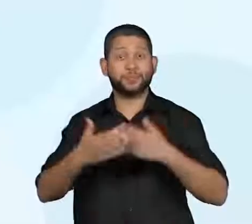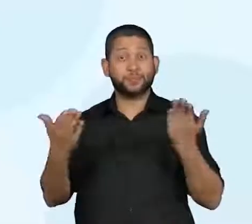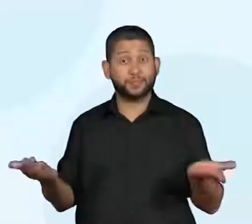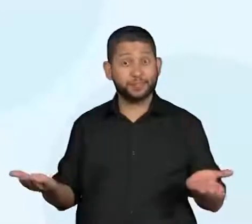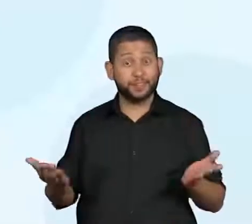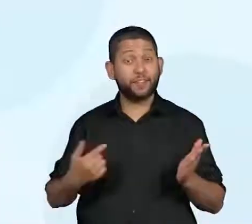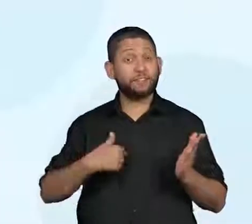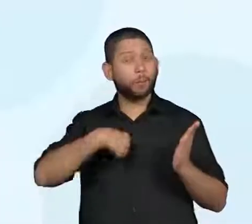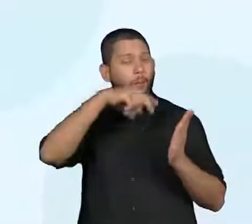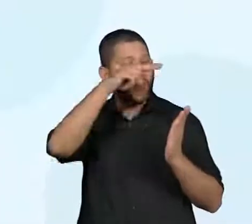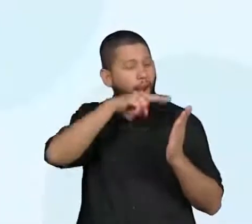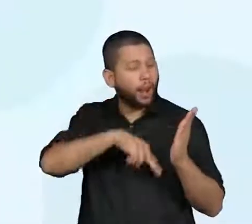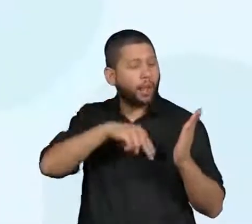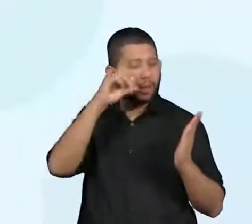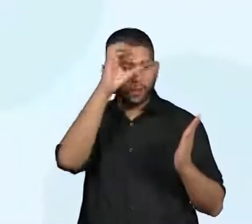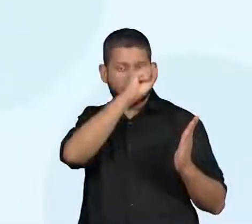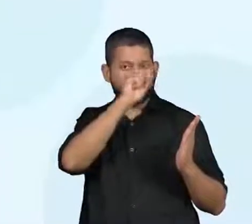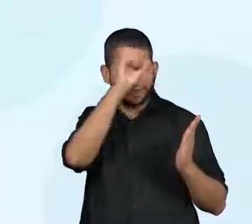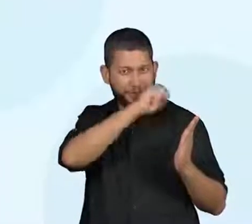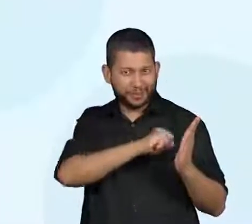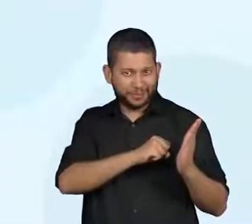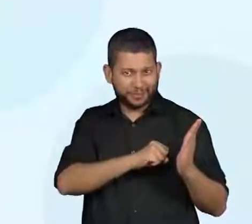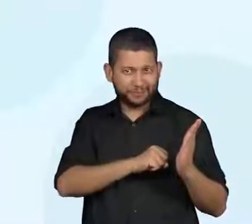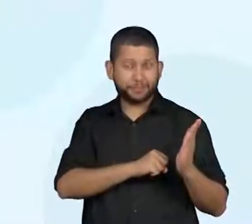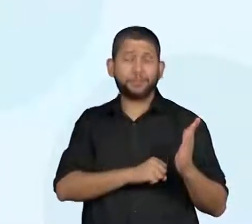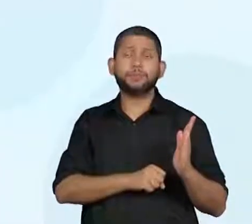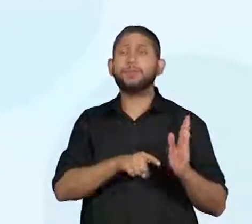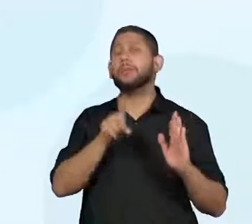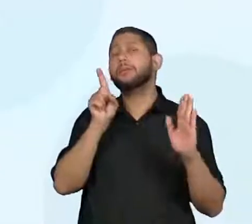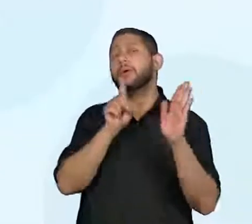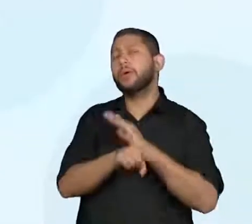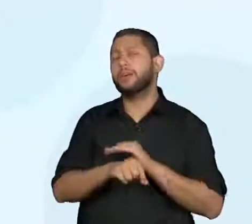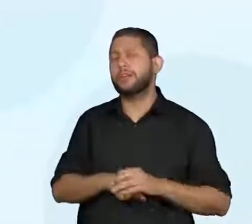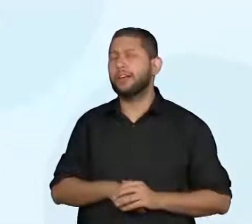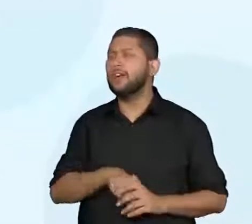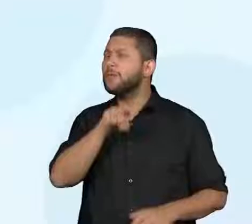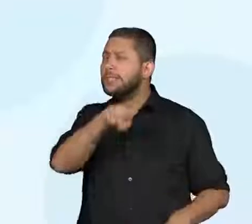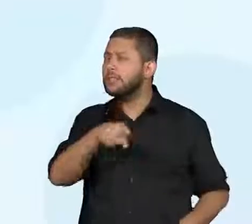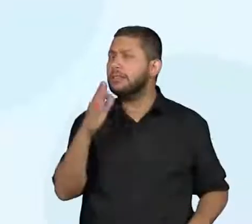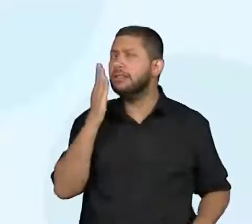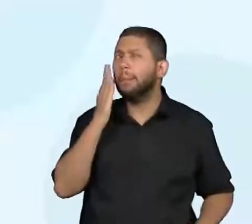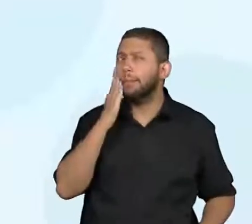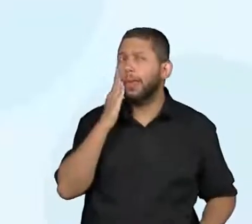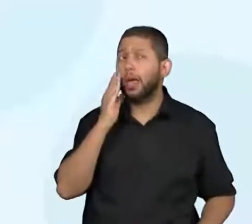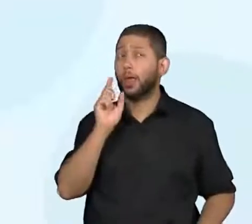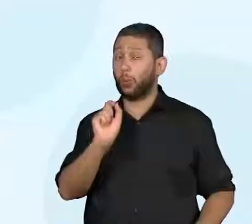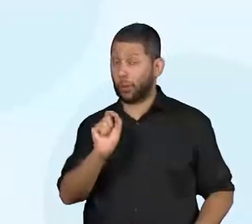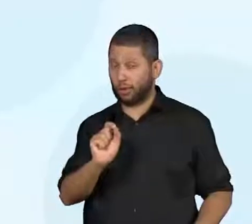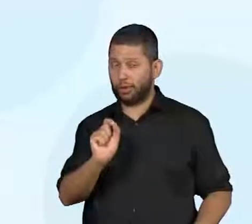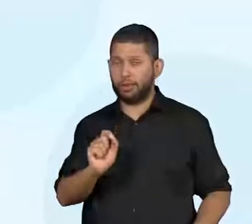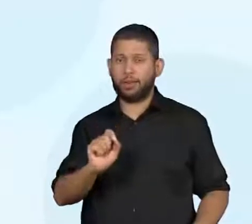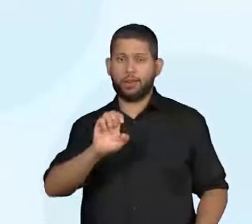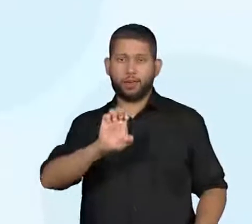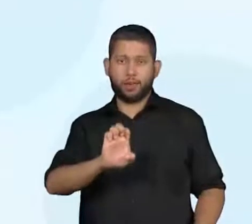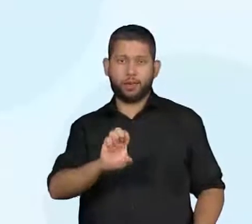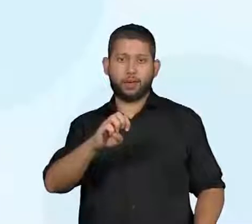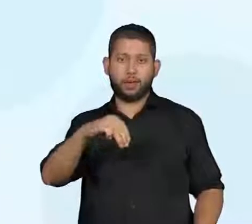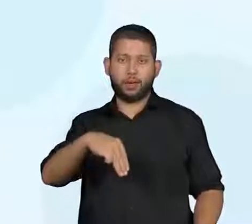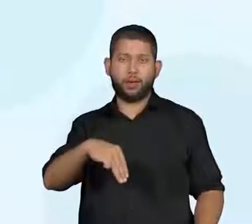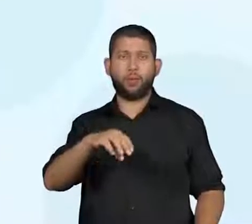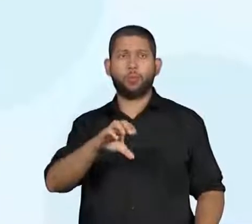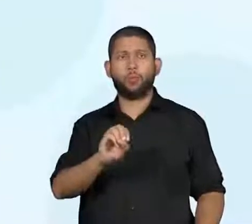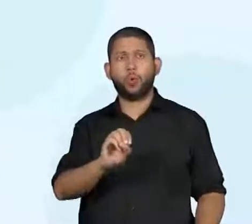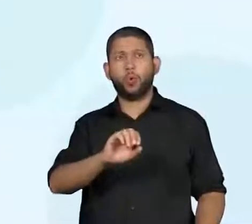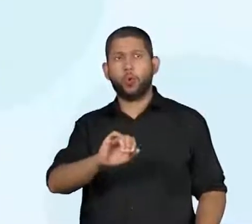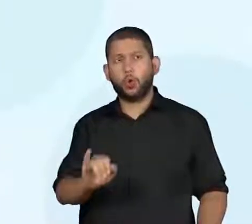Ler para conhecer. Você sabia que os emojis são